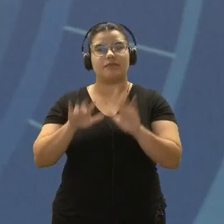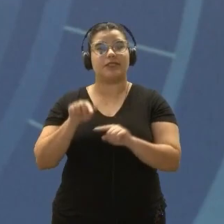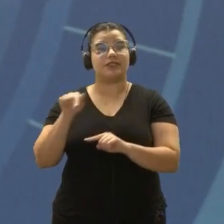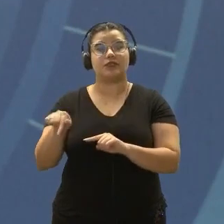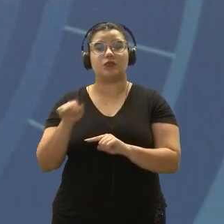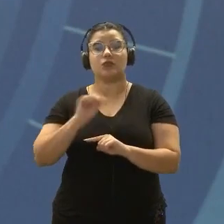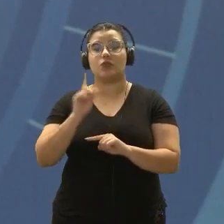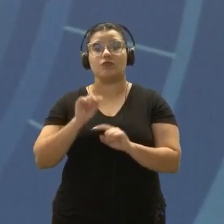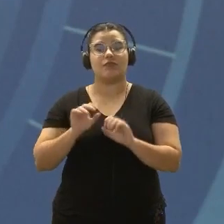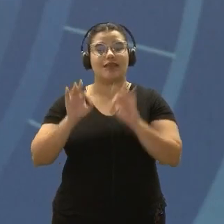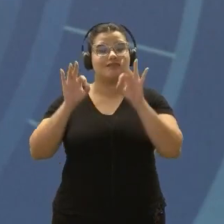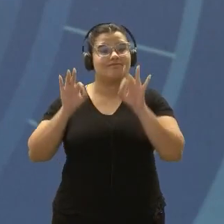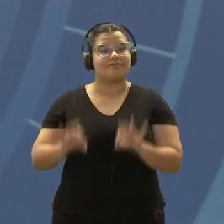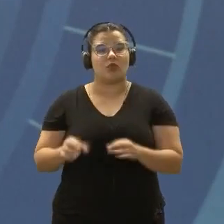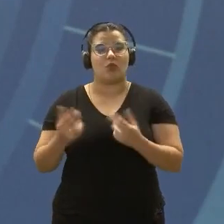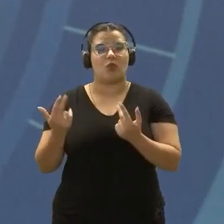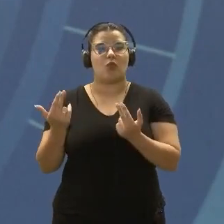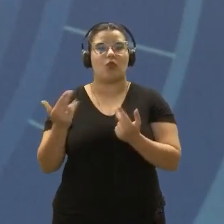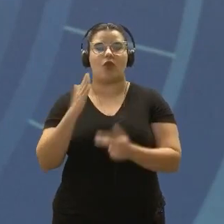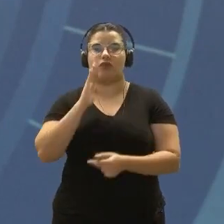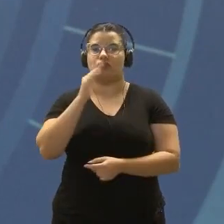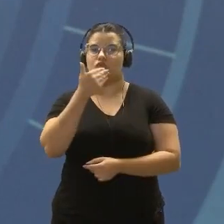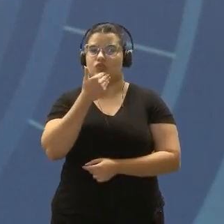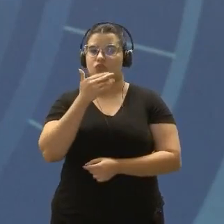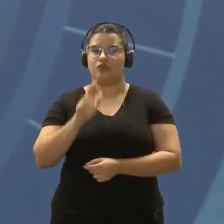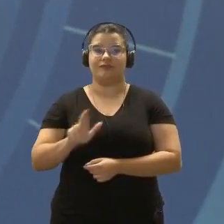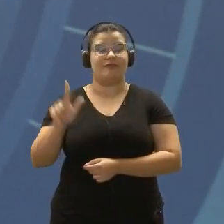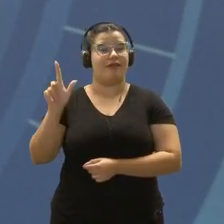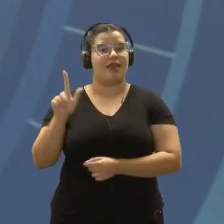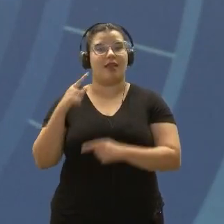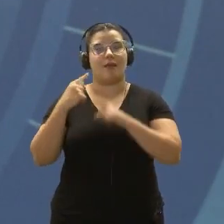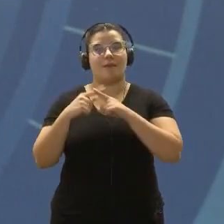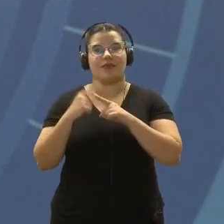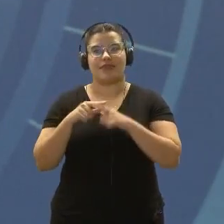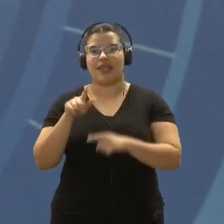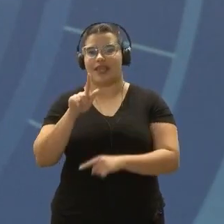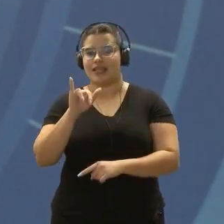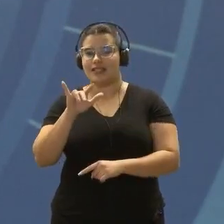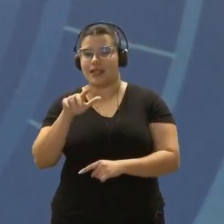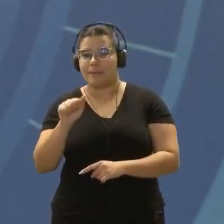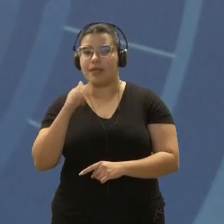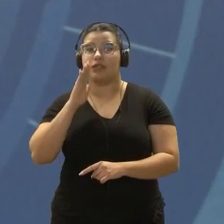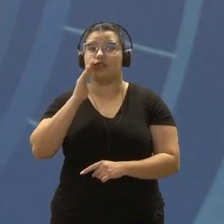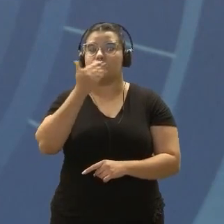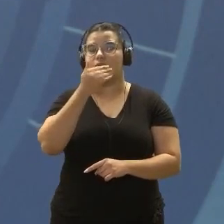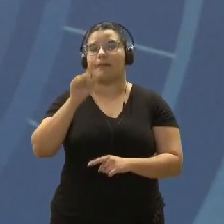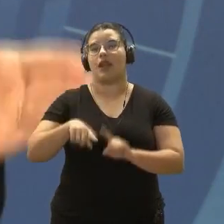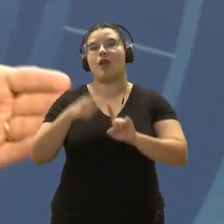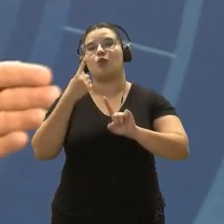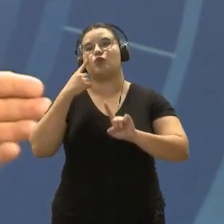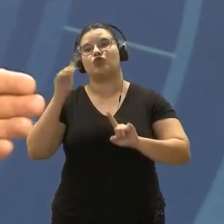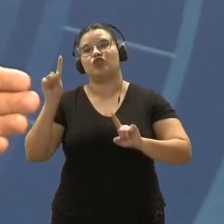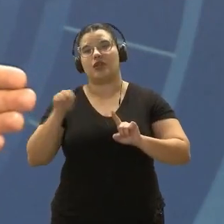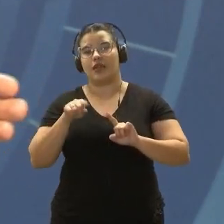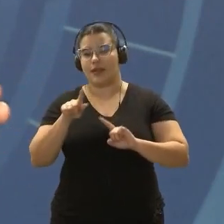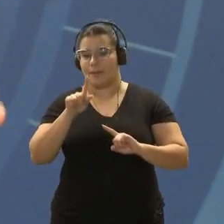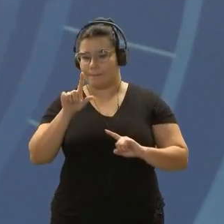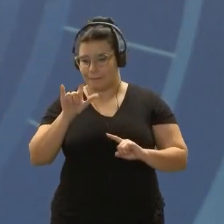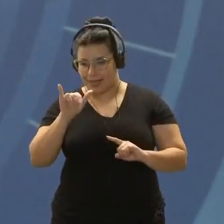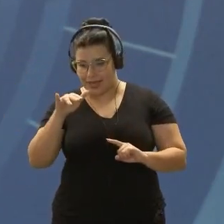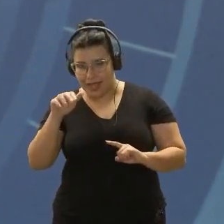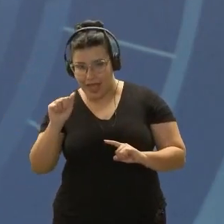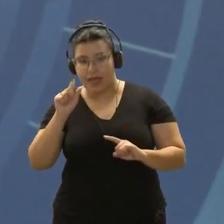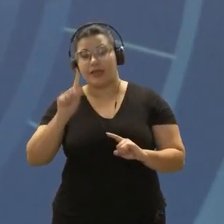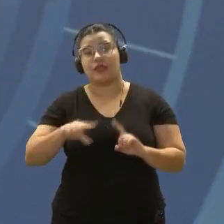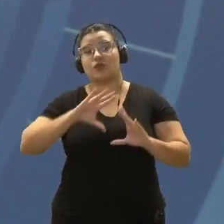é exatamente igual à glicemia de jejum, porque a glicemia de jejum vê aquele dia, a glicada vê o todo. Então,